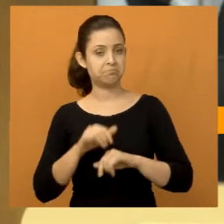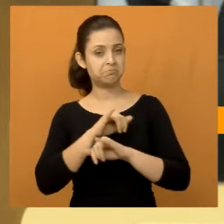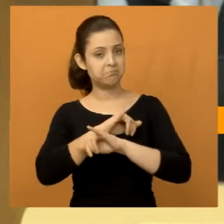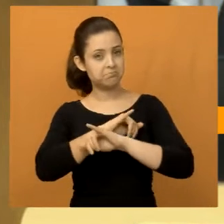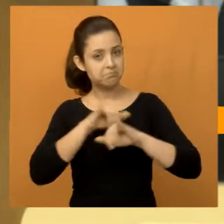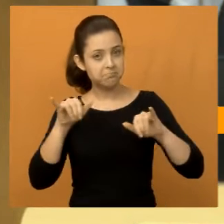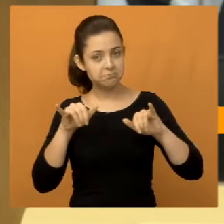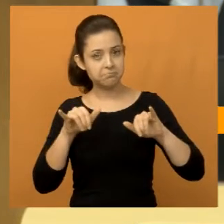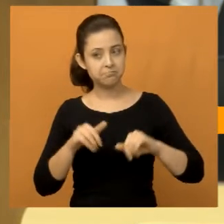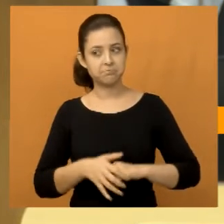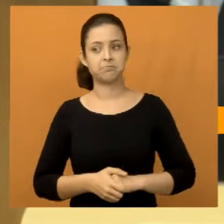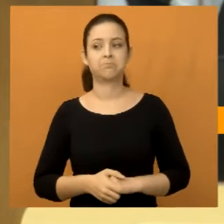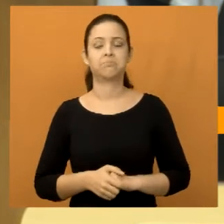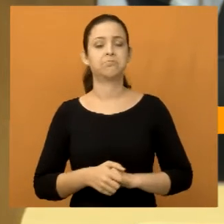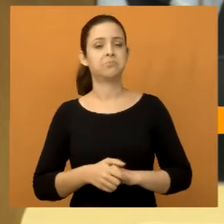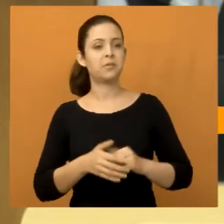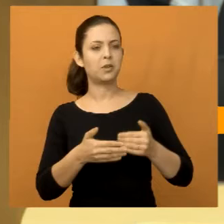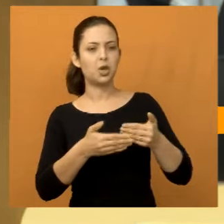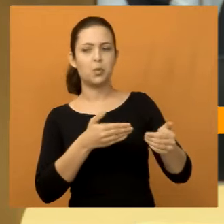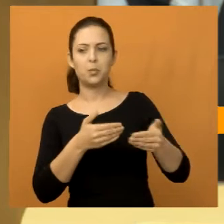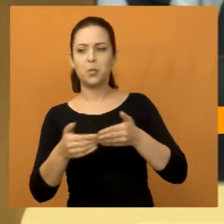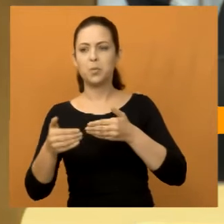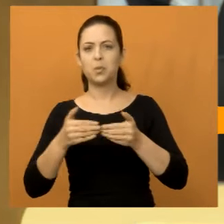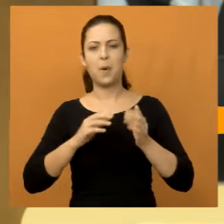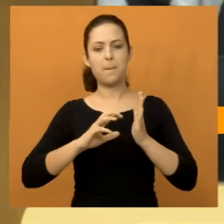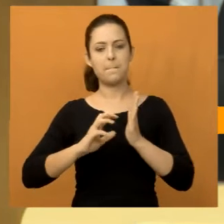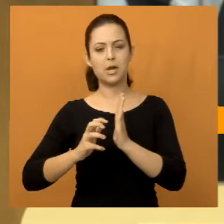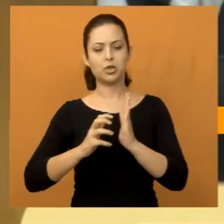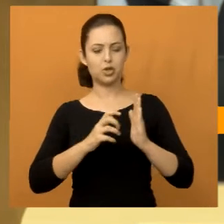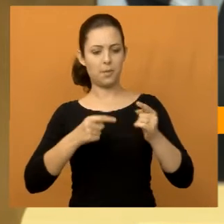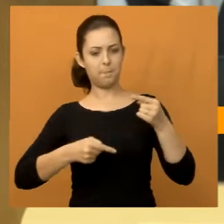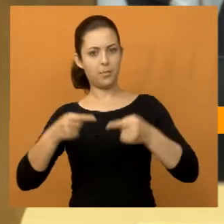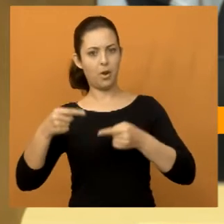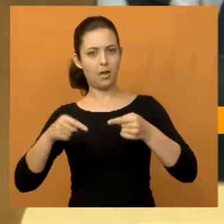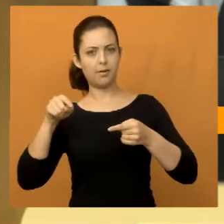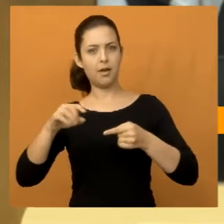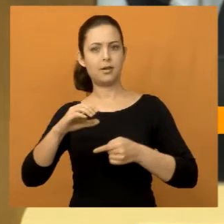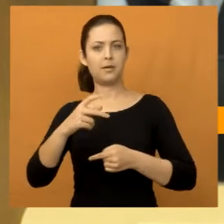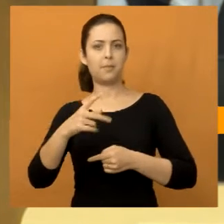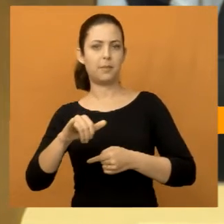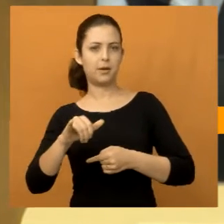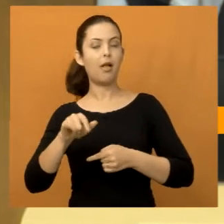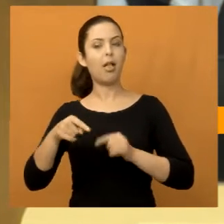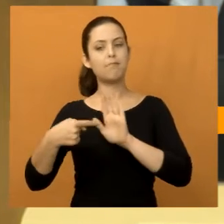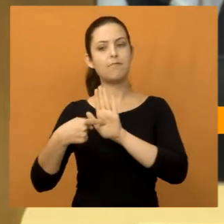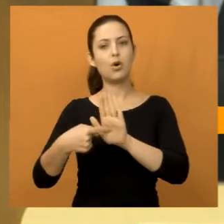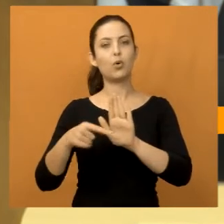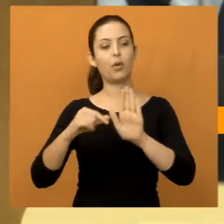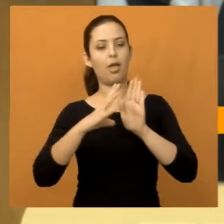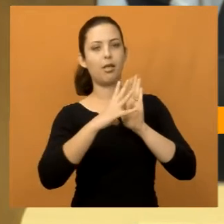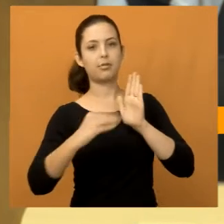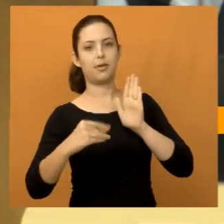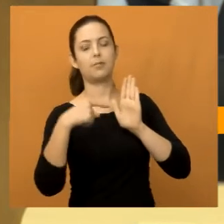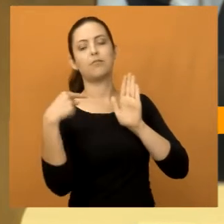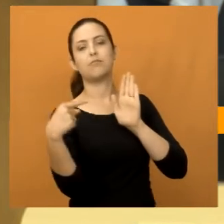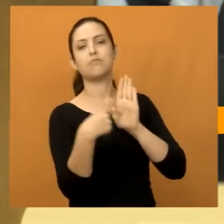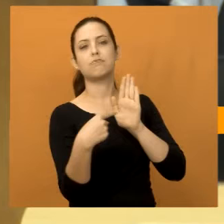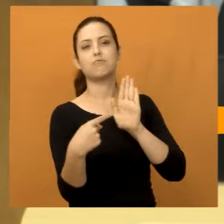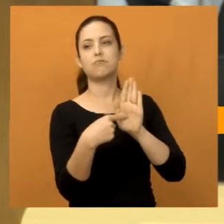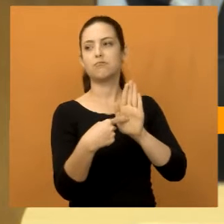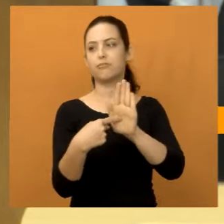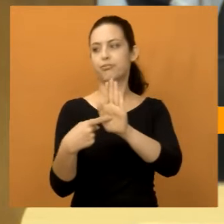um aviso, que independente do lado político que a gente tiver, que essa CPI sirva de exemplo